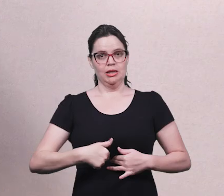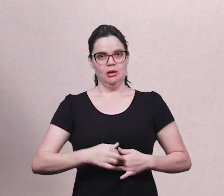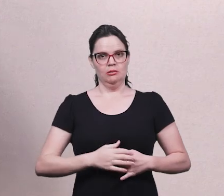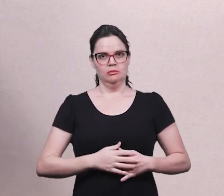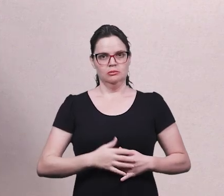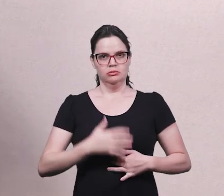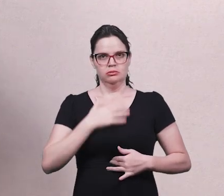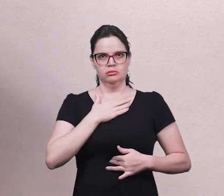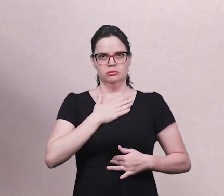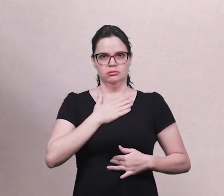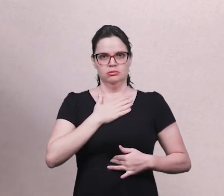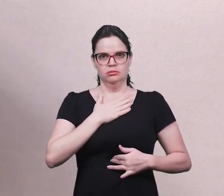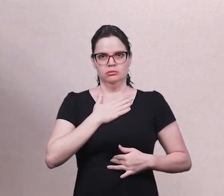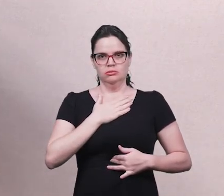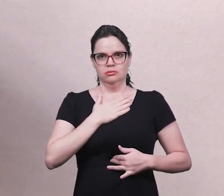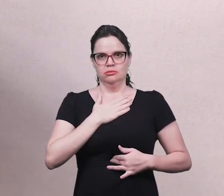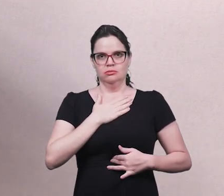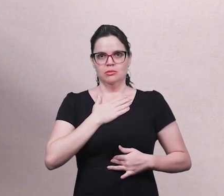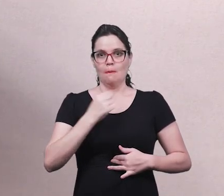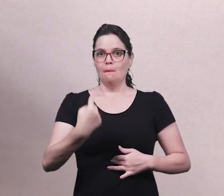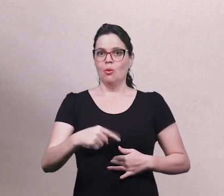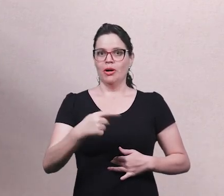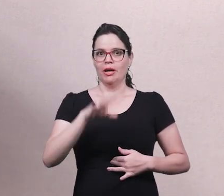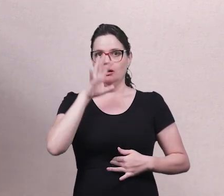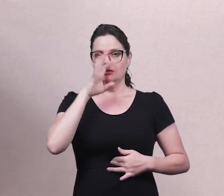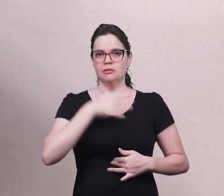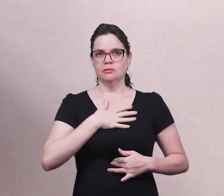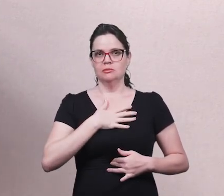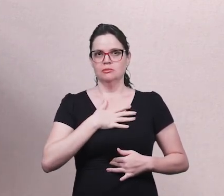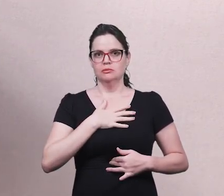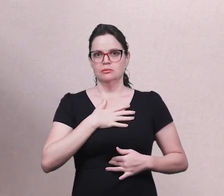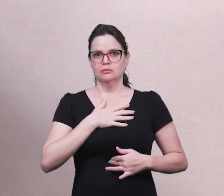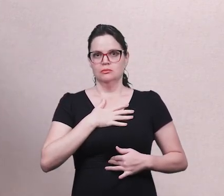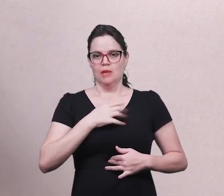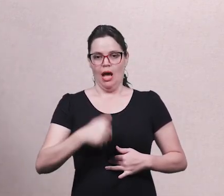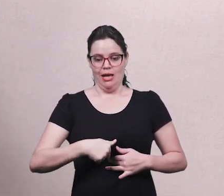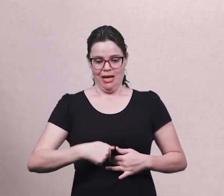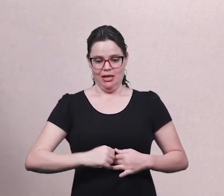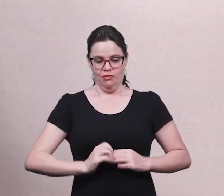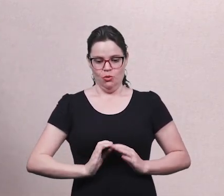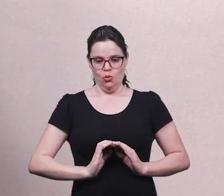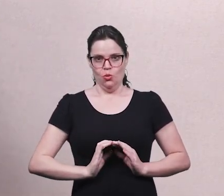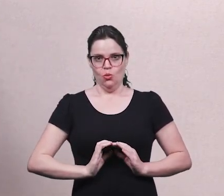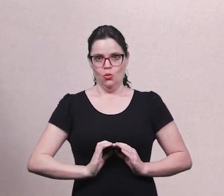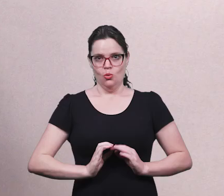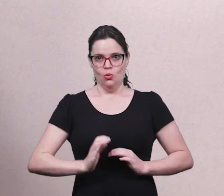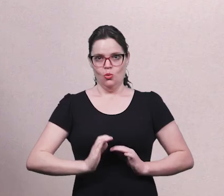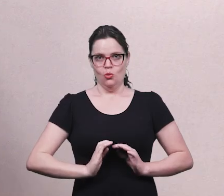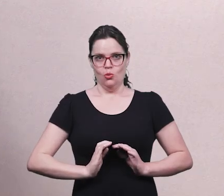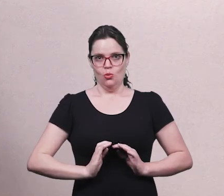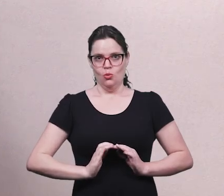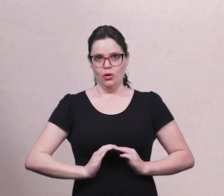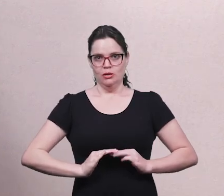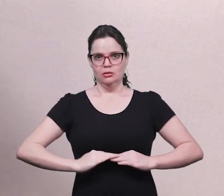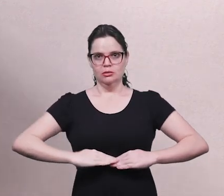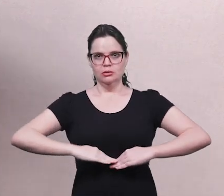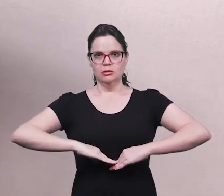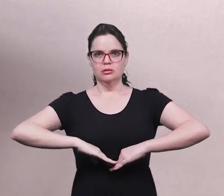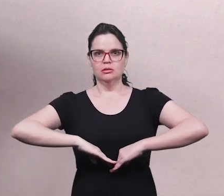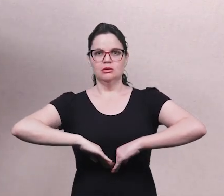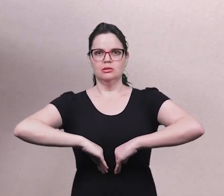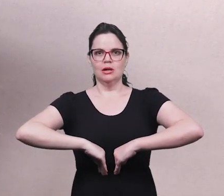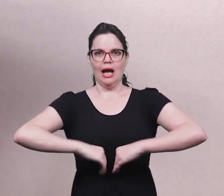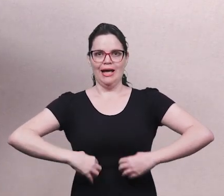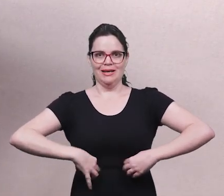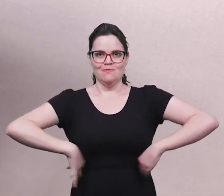Diafragmática. Só diafragmática. Porque quando eu respiro, quando eu expiro, o meu diafragma faz assim. Quando eu inspiro, ele